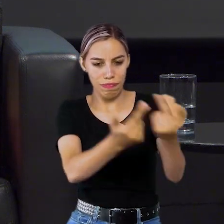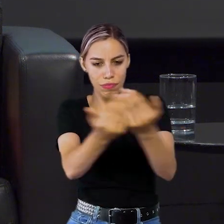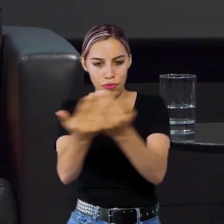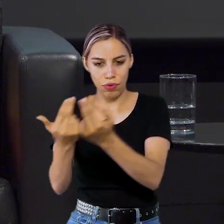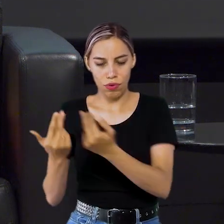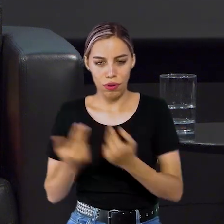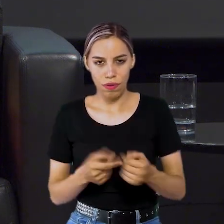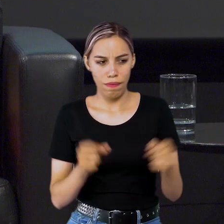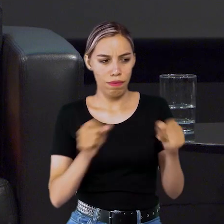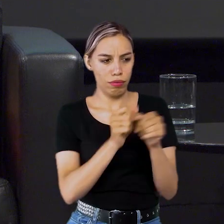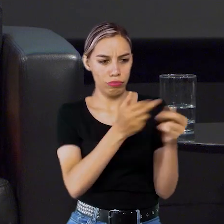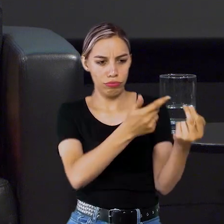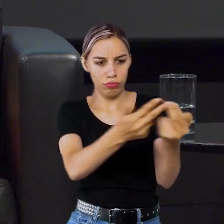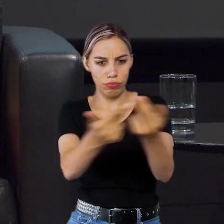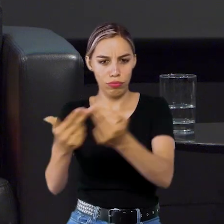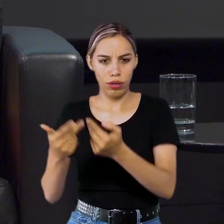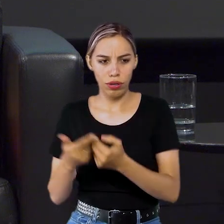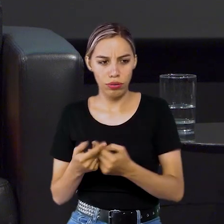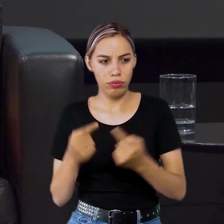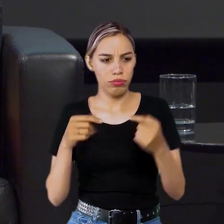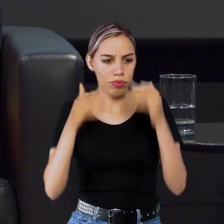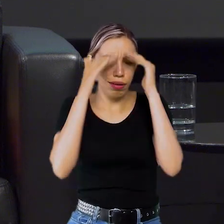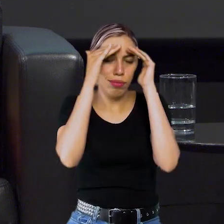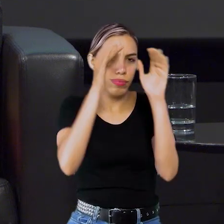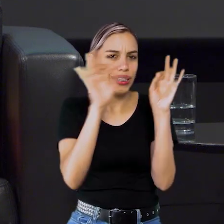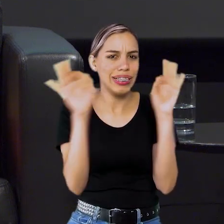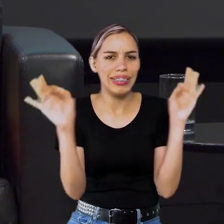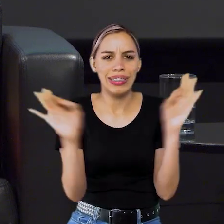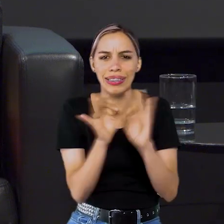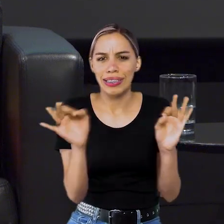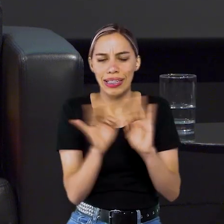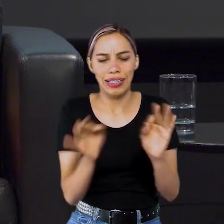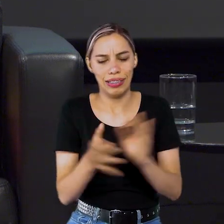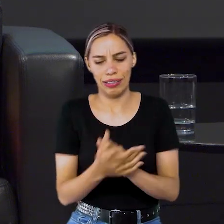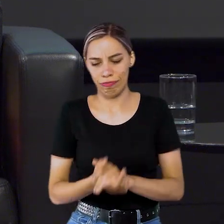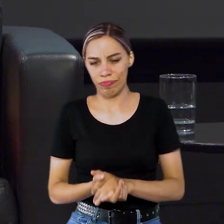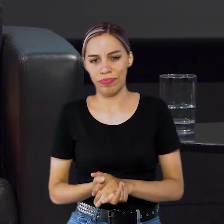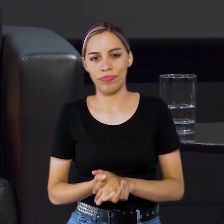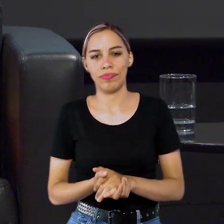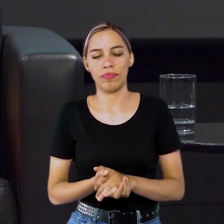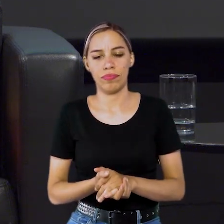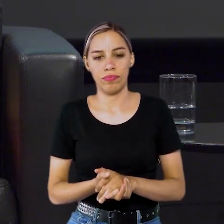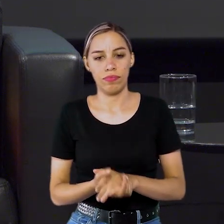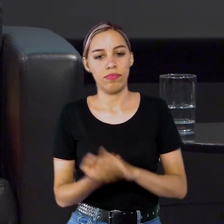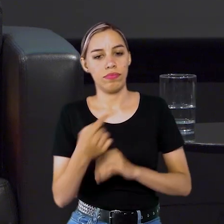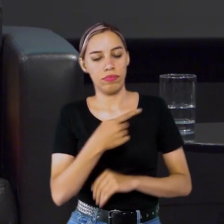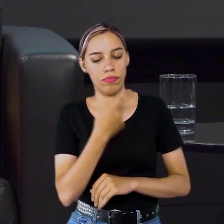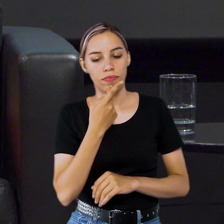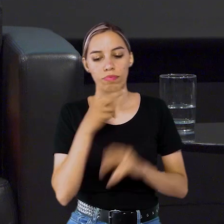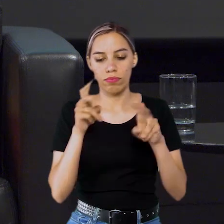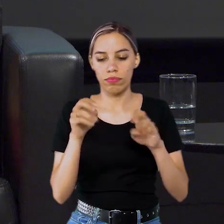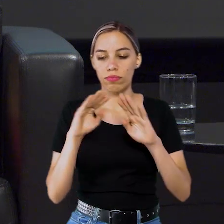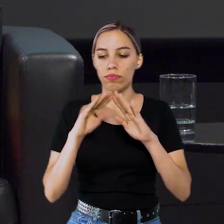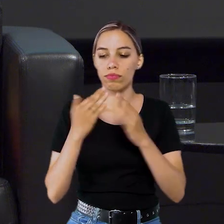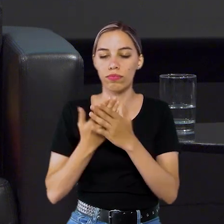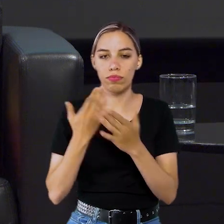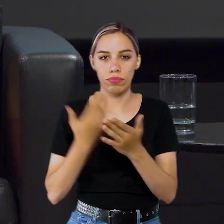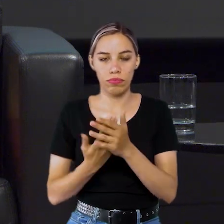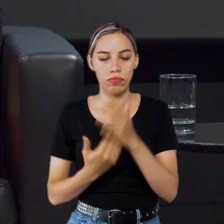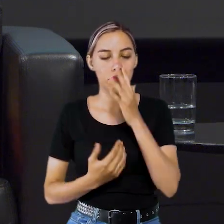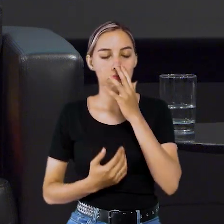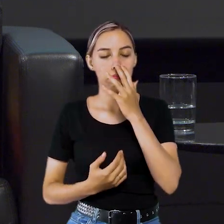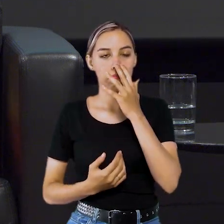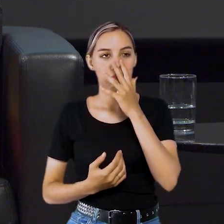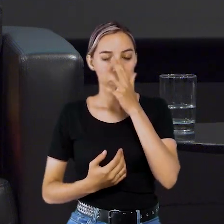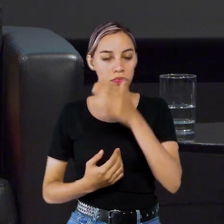modelo de que não respeita o restante das coisas, né? As reflexões que o Timóteo trouxe sobre a escola, como é a escola para